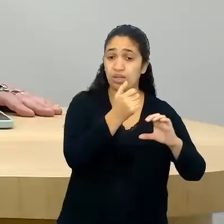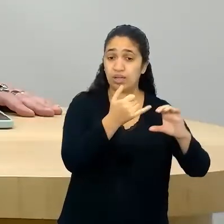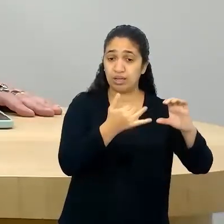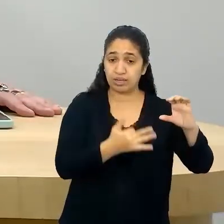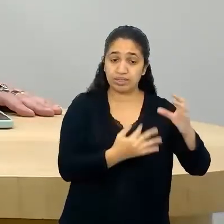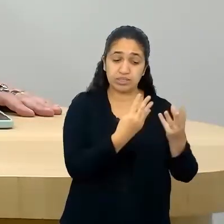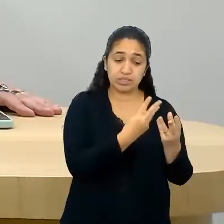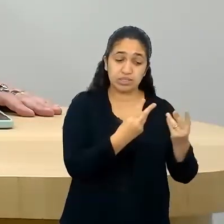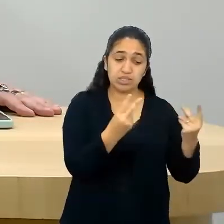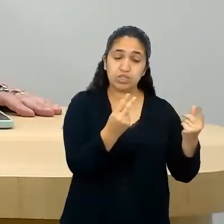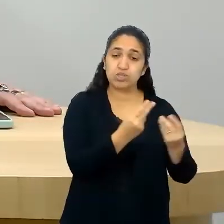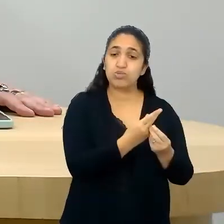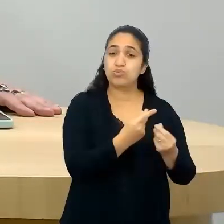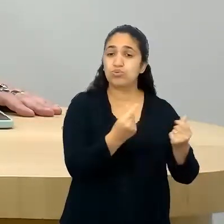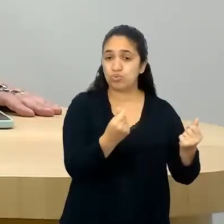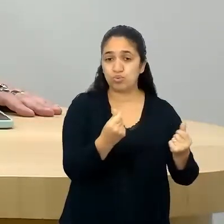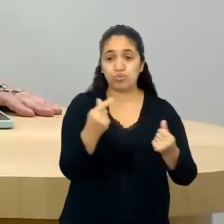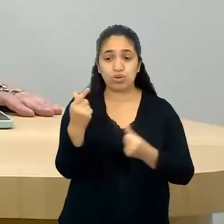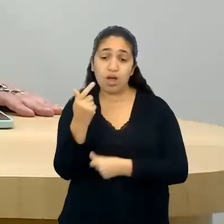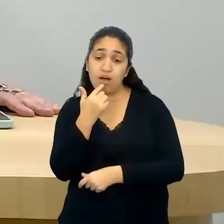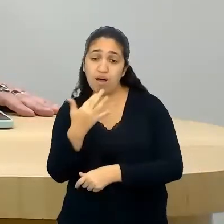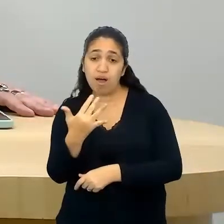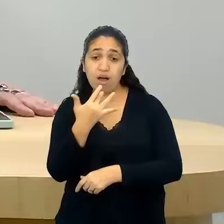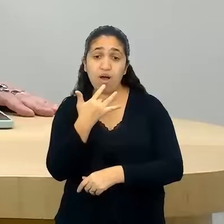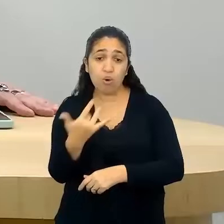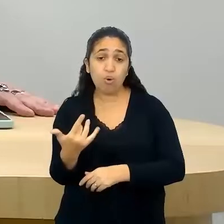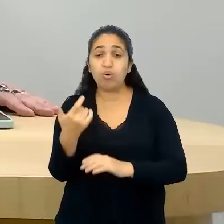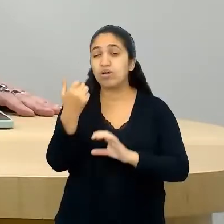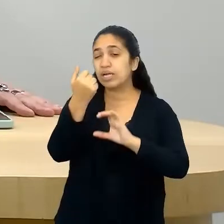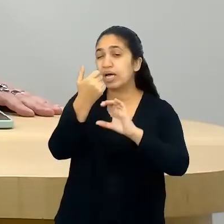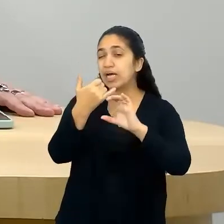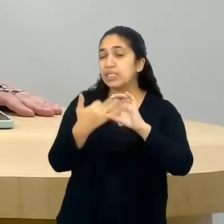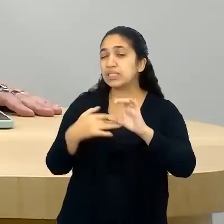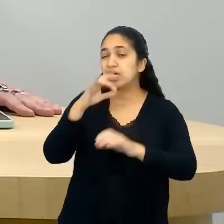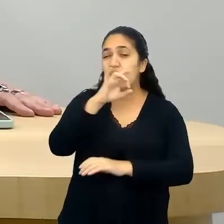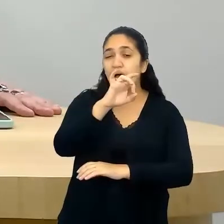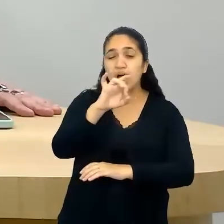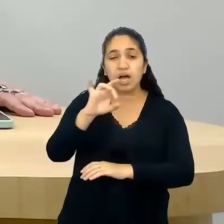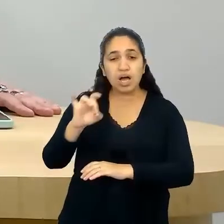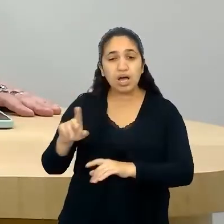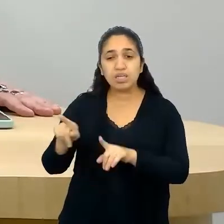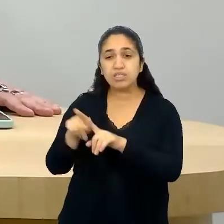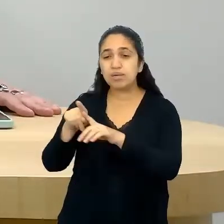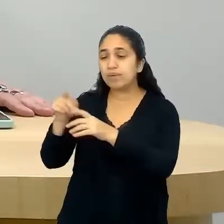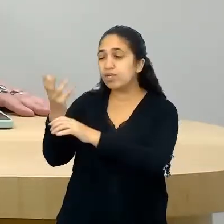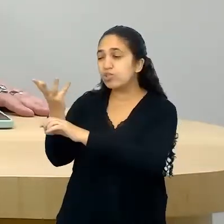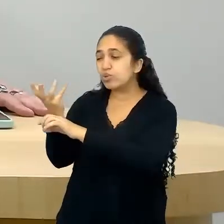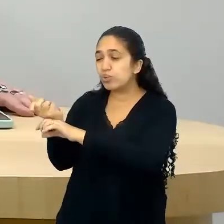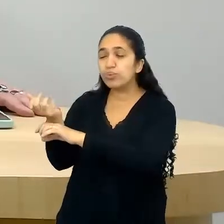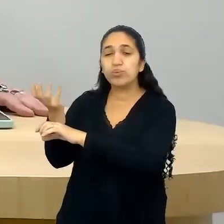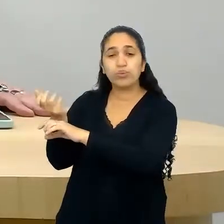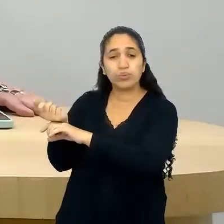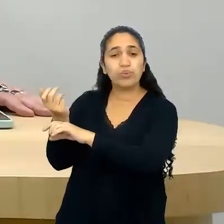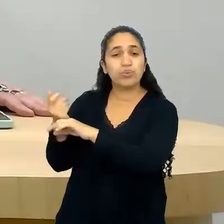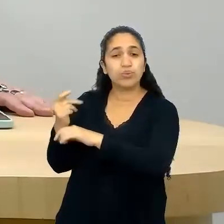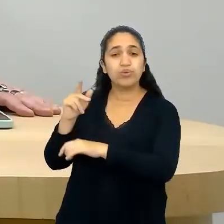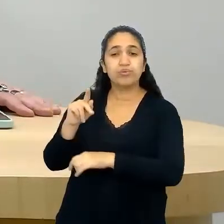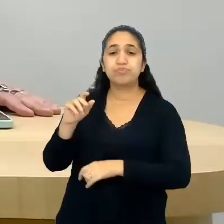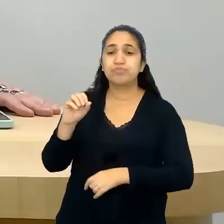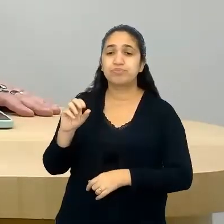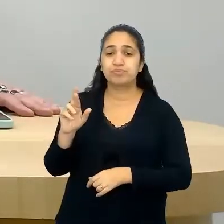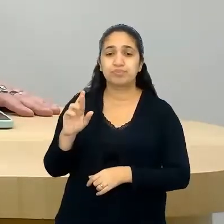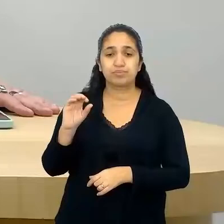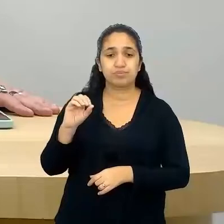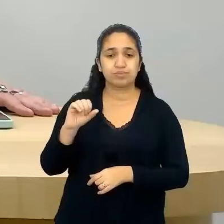da textura, a questão da cor, né, as características aí de porosidade, né, e de solidificação